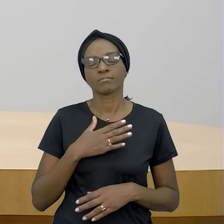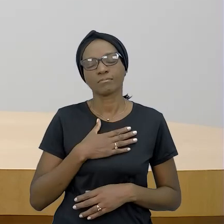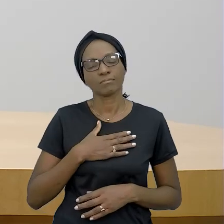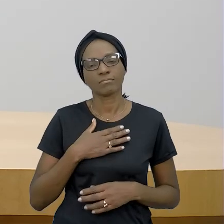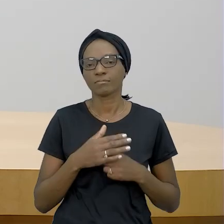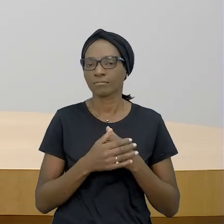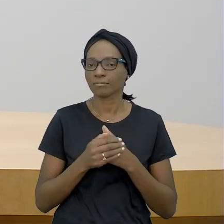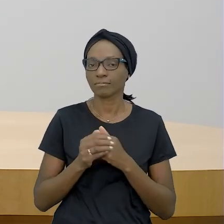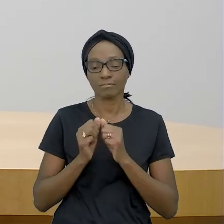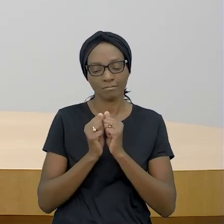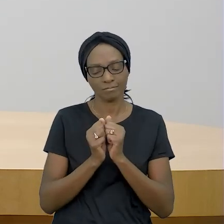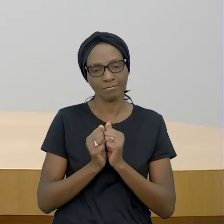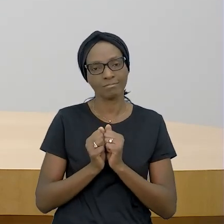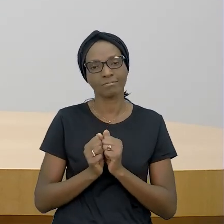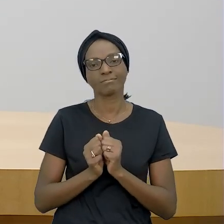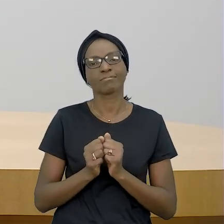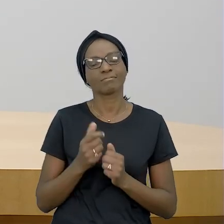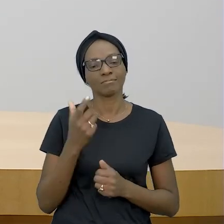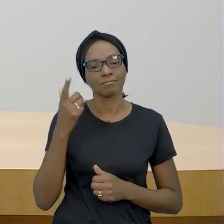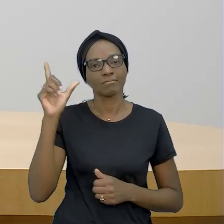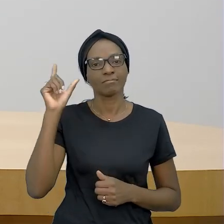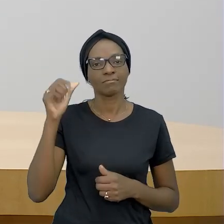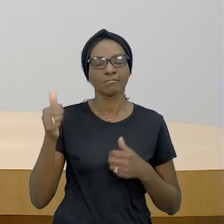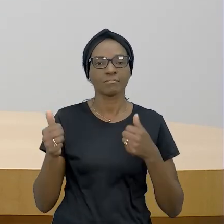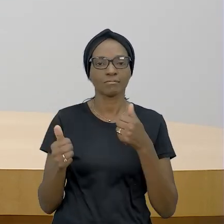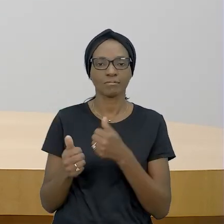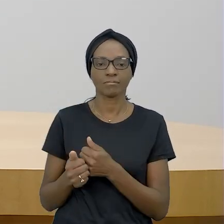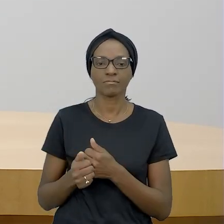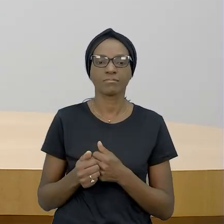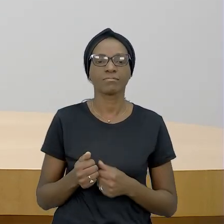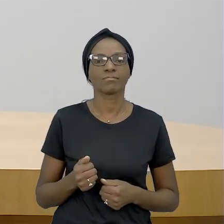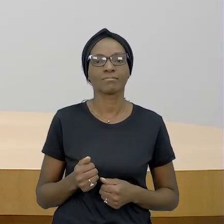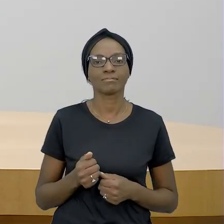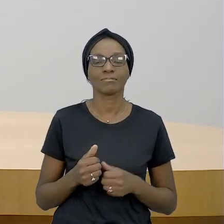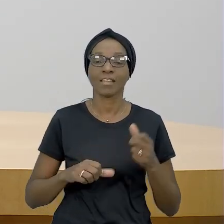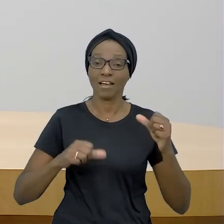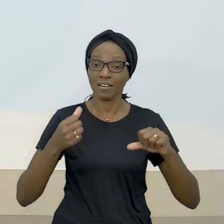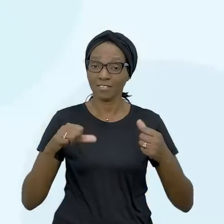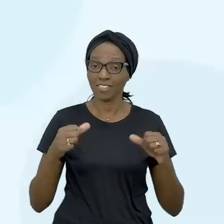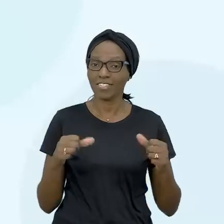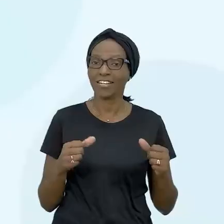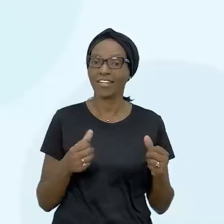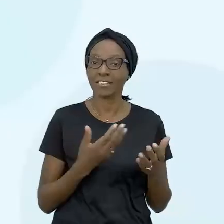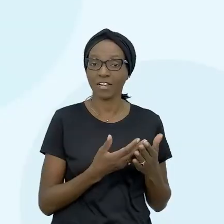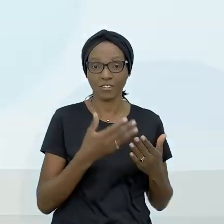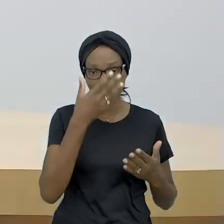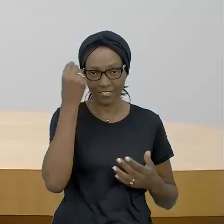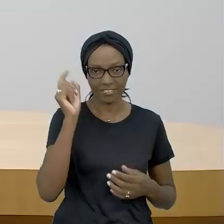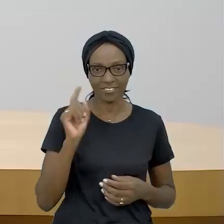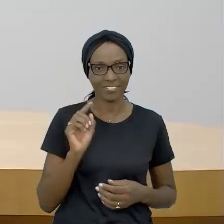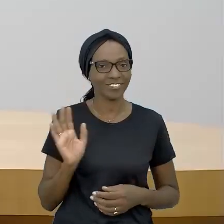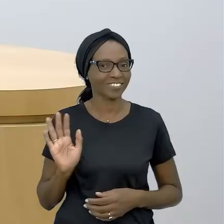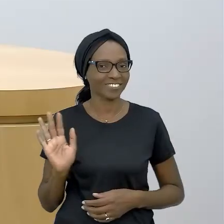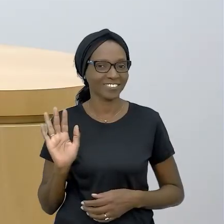Estaremos juntas novamente em breve. Não deixem de avaliar a aula. Até logo!